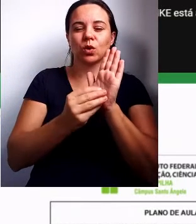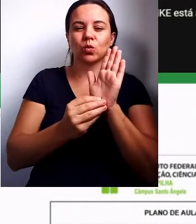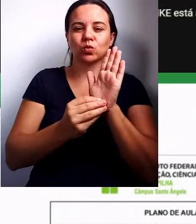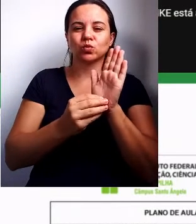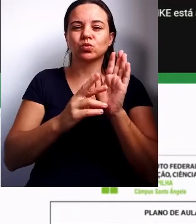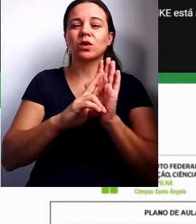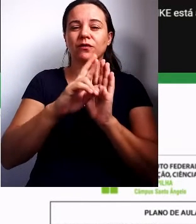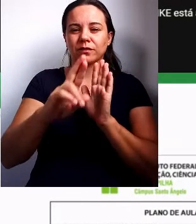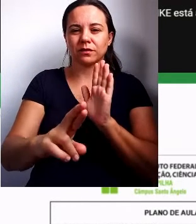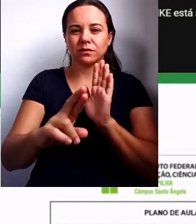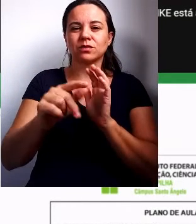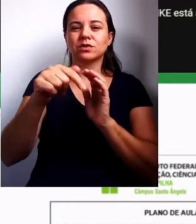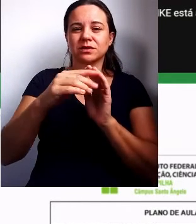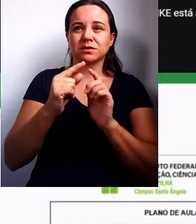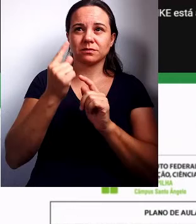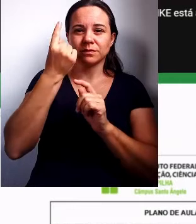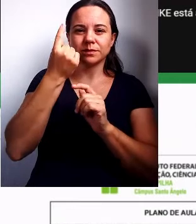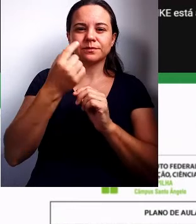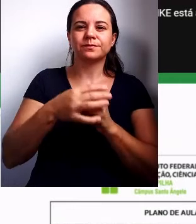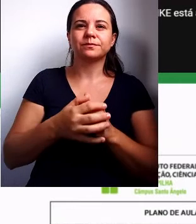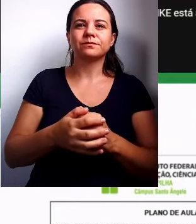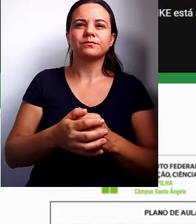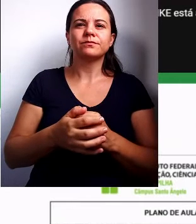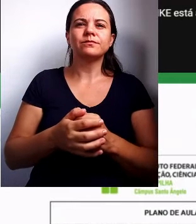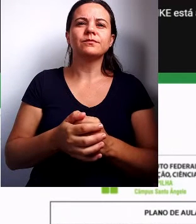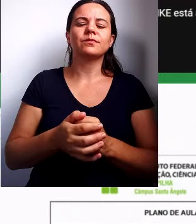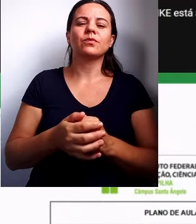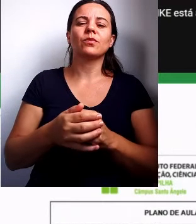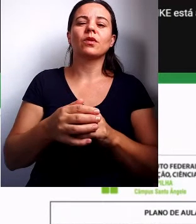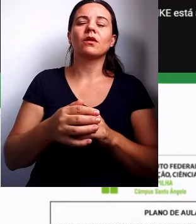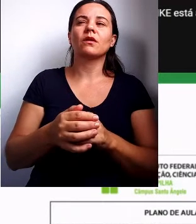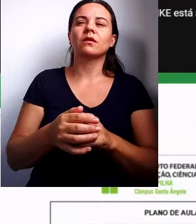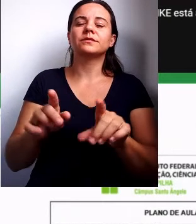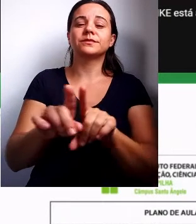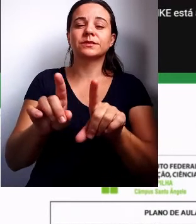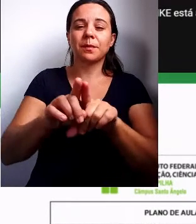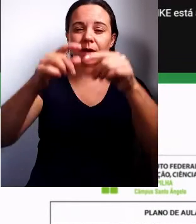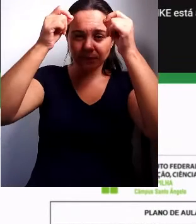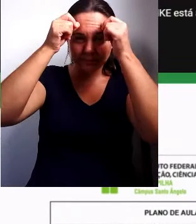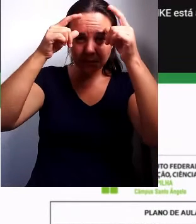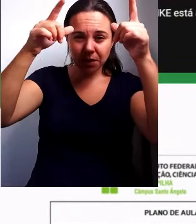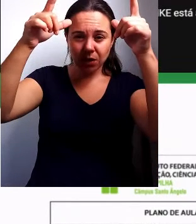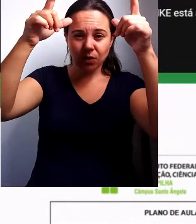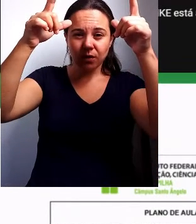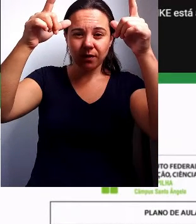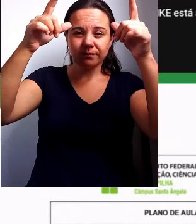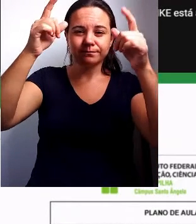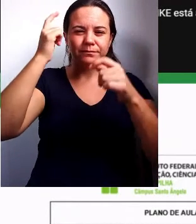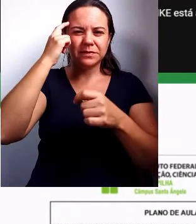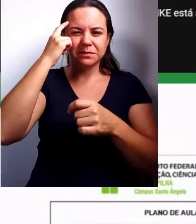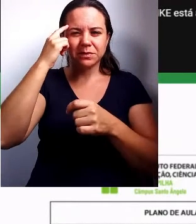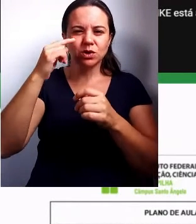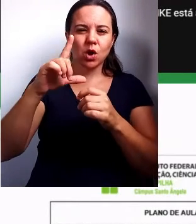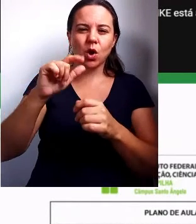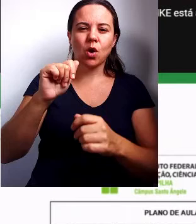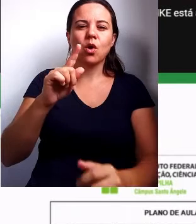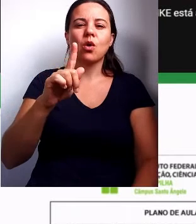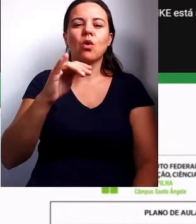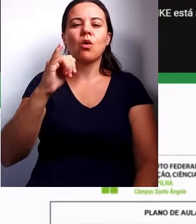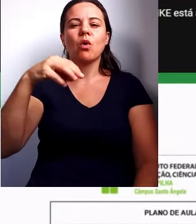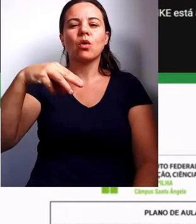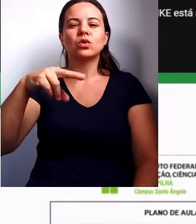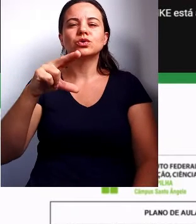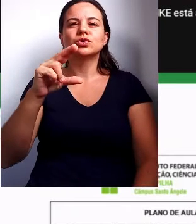dos conteúdos referenciados logo acima. E também ampliar o raciocínio lógico e reforçando os